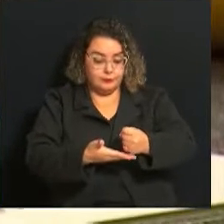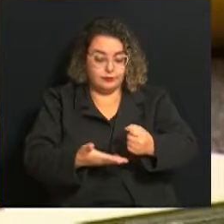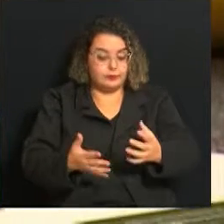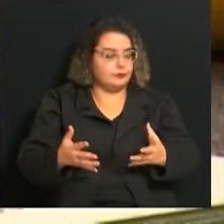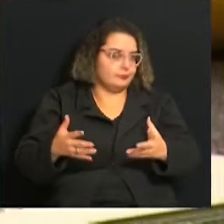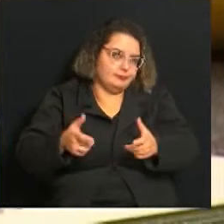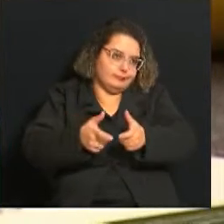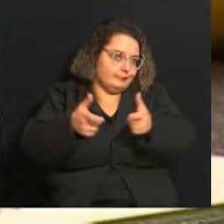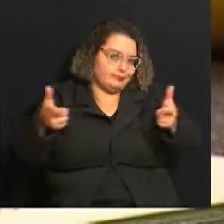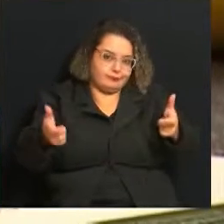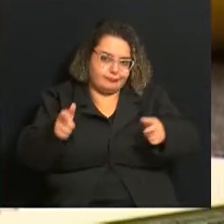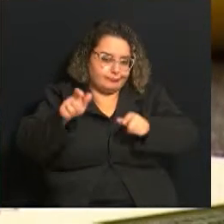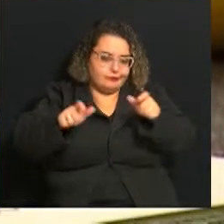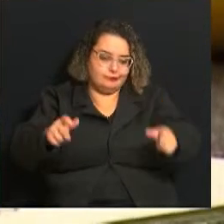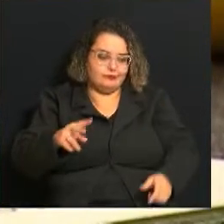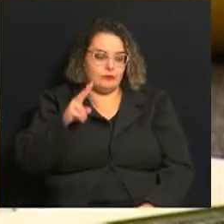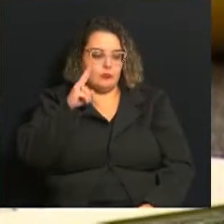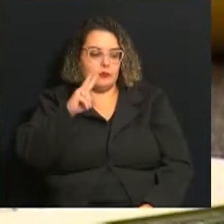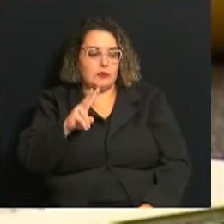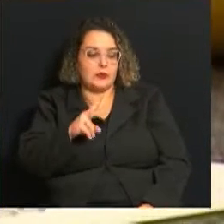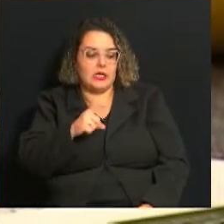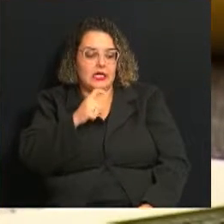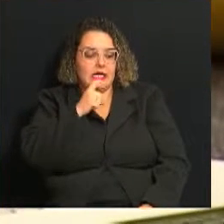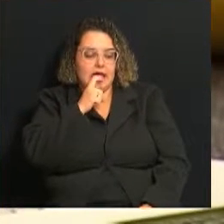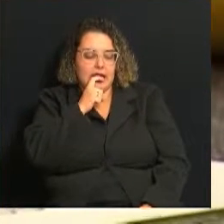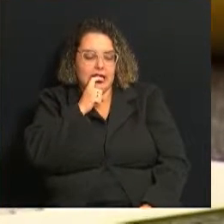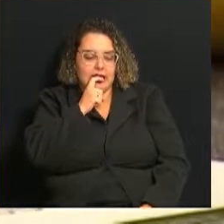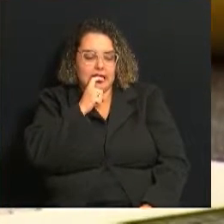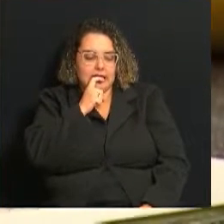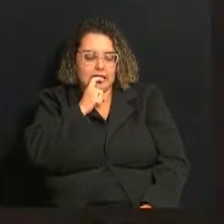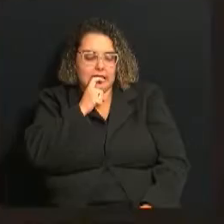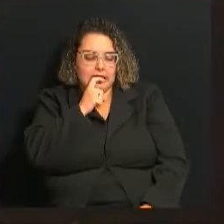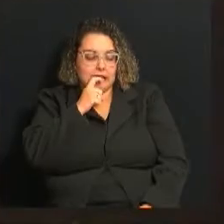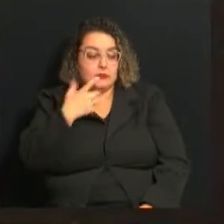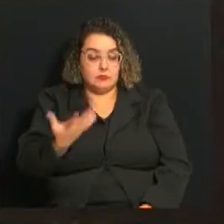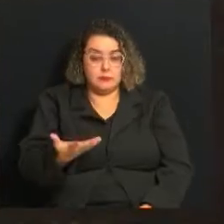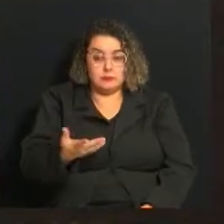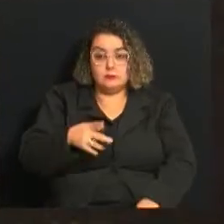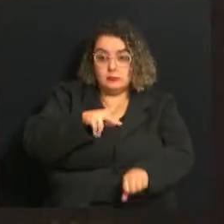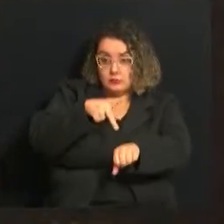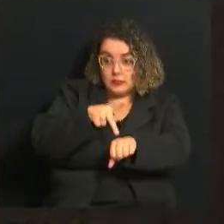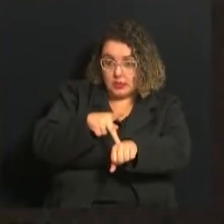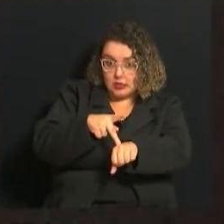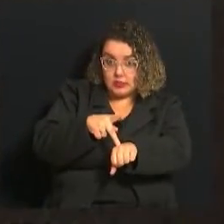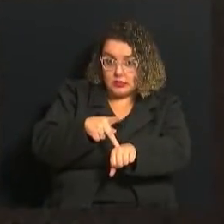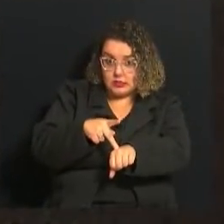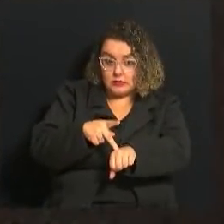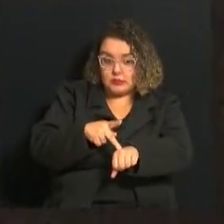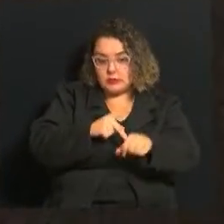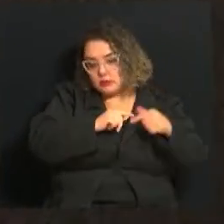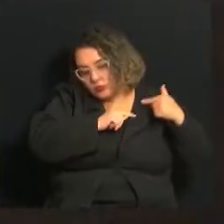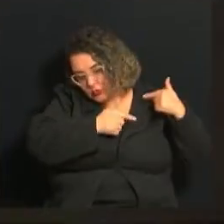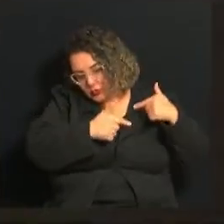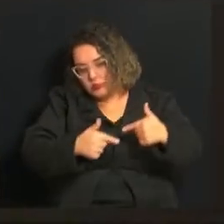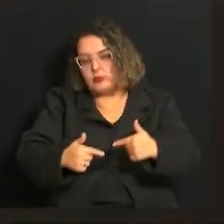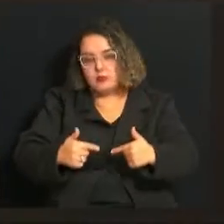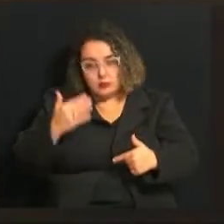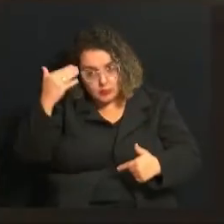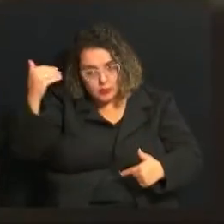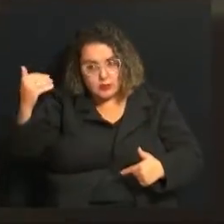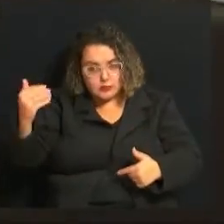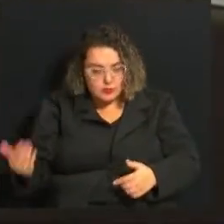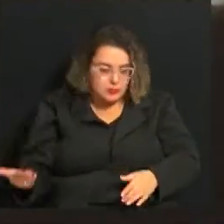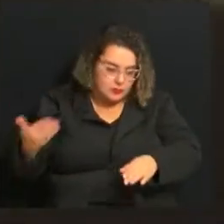dizer, inclusive países tradicionais, quando vem a gente entrando no mesmo patamar competitivo